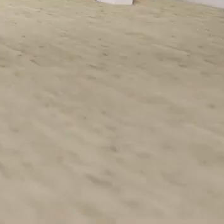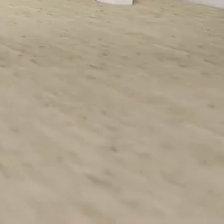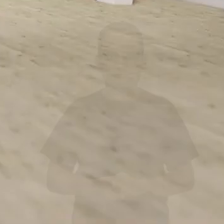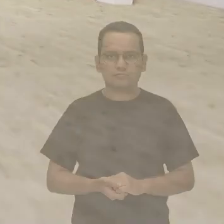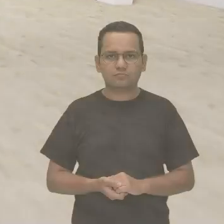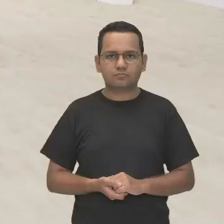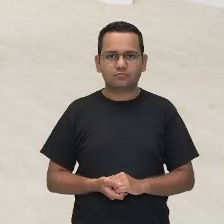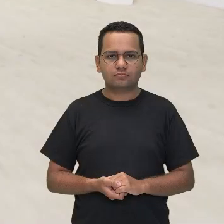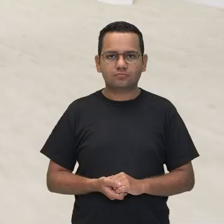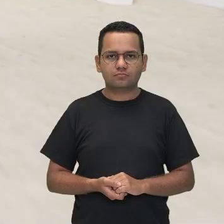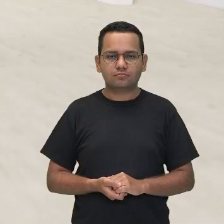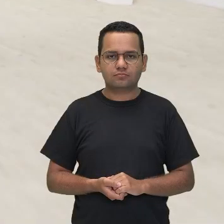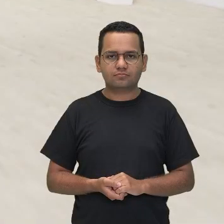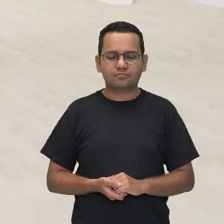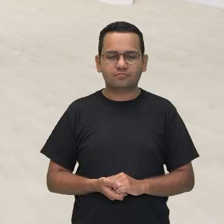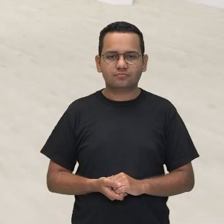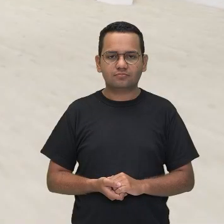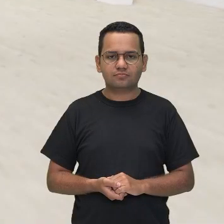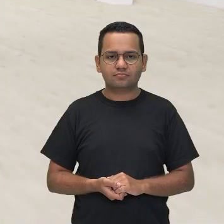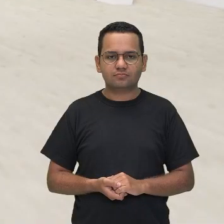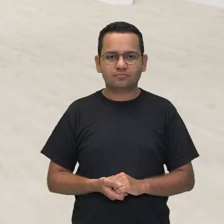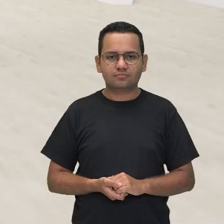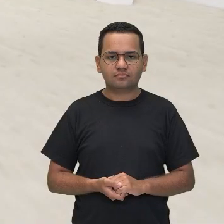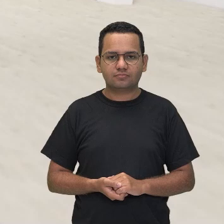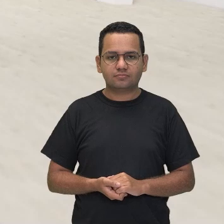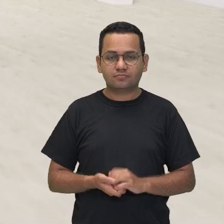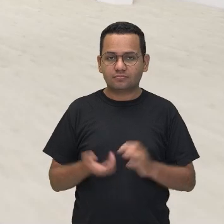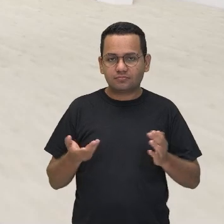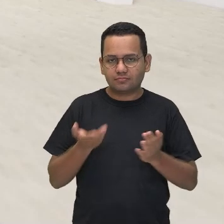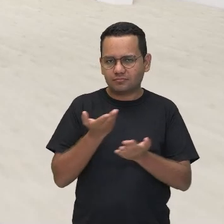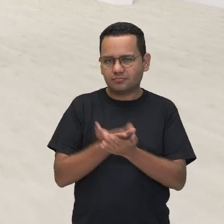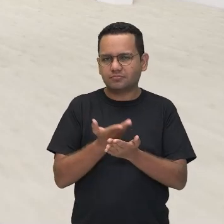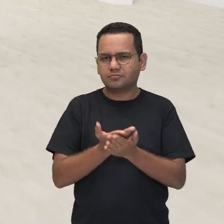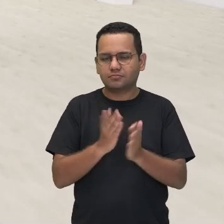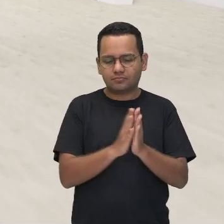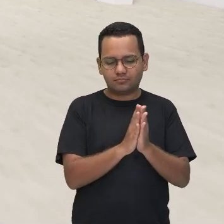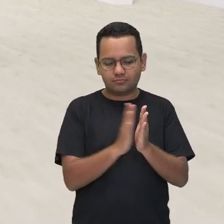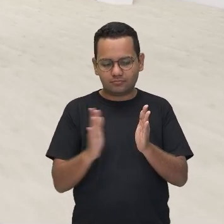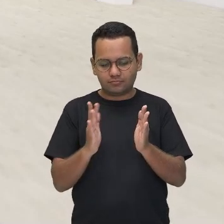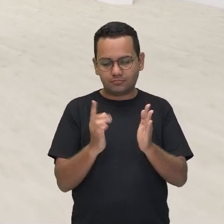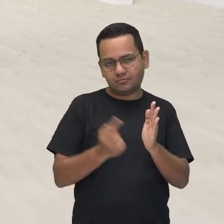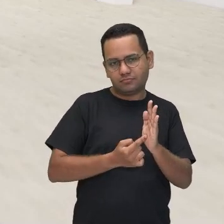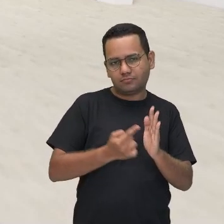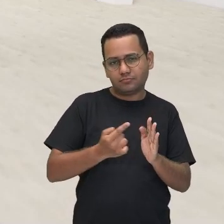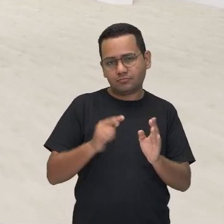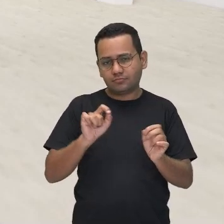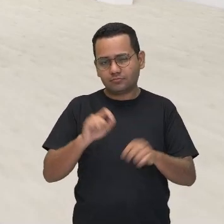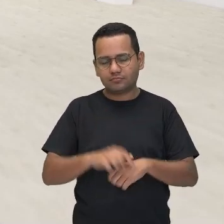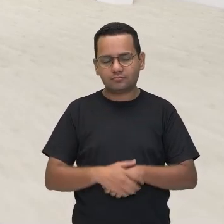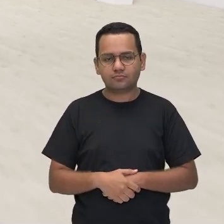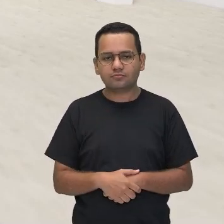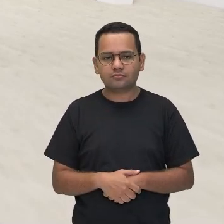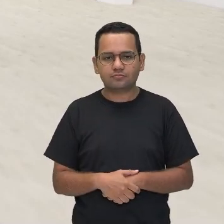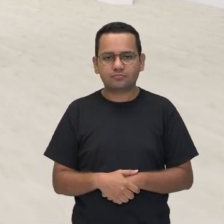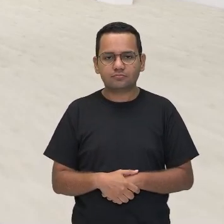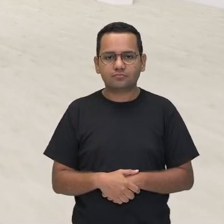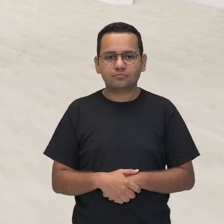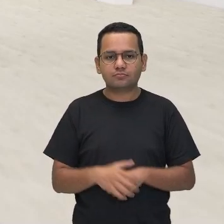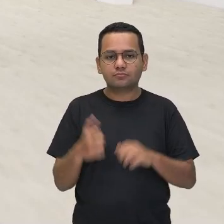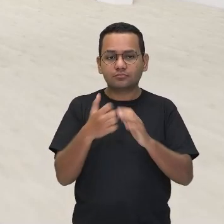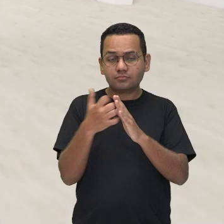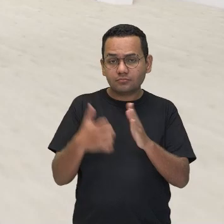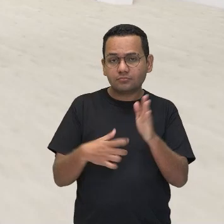aqui muito bem então nessa unidade nós vimos aqui aspectos relacionados a esportes de